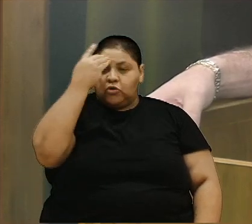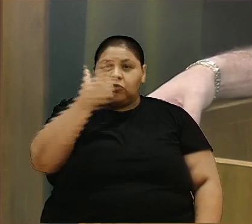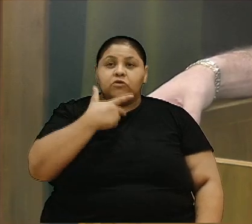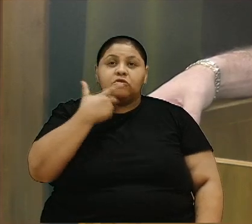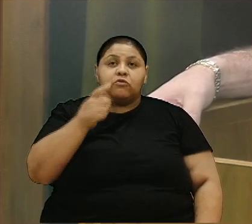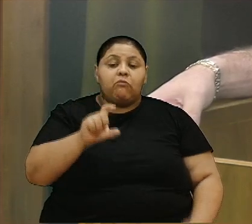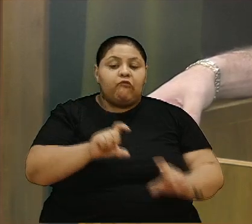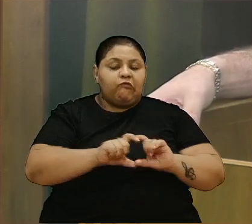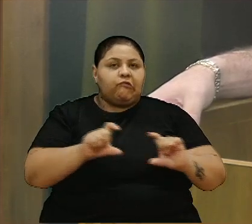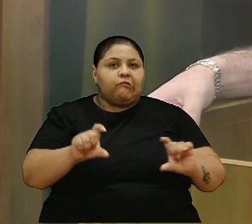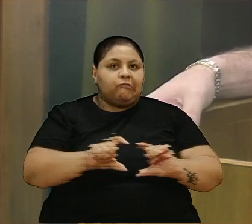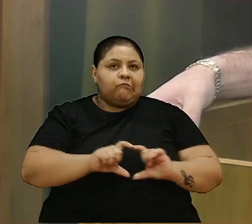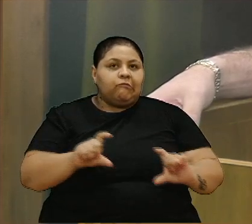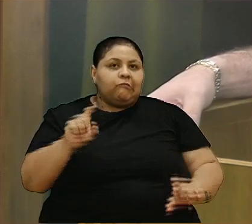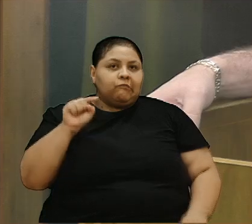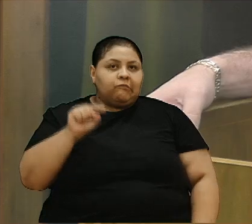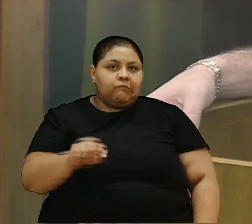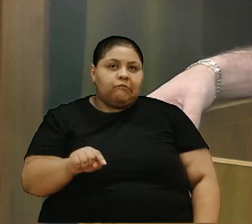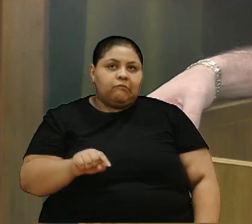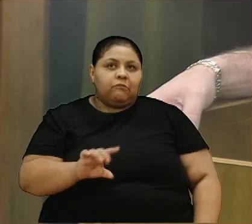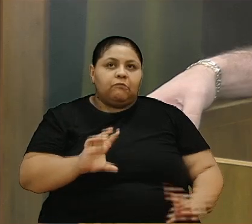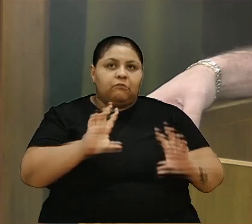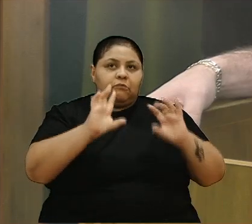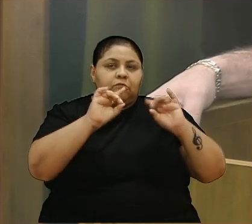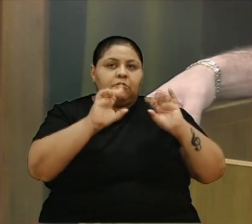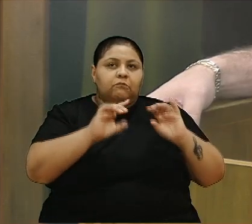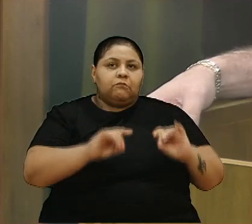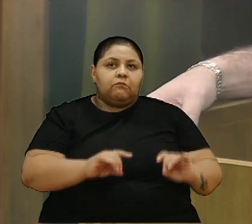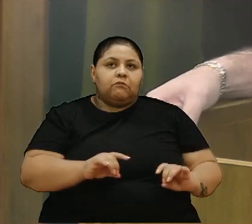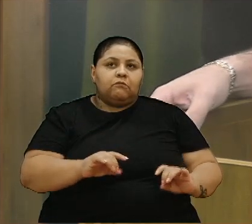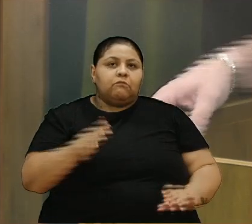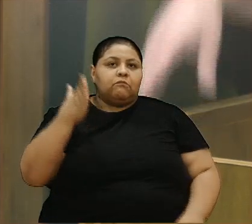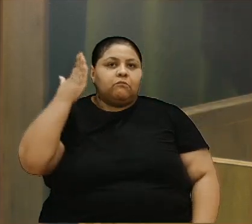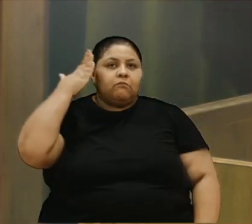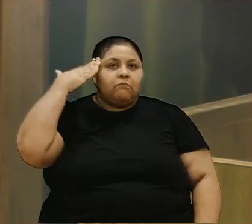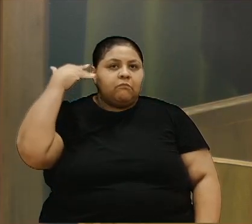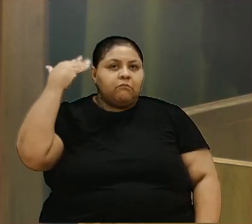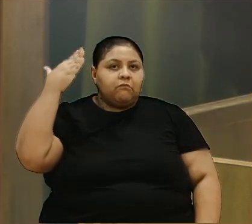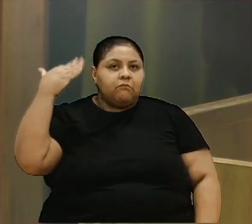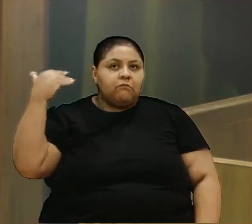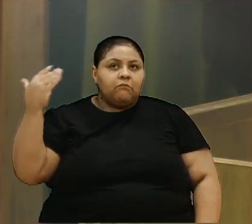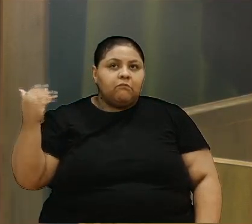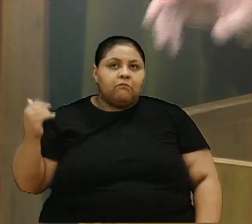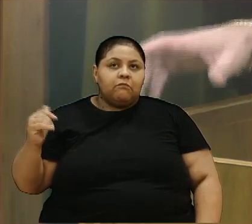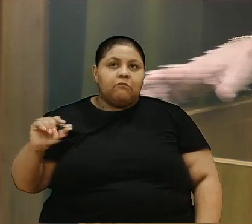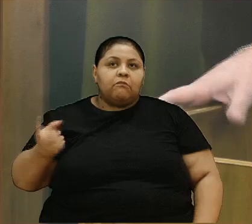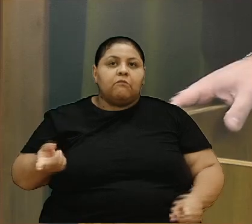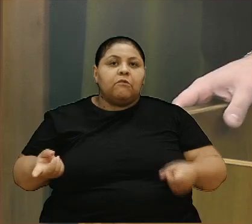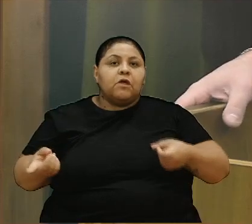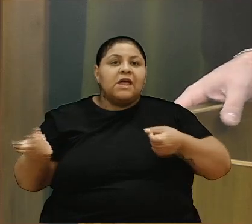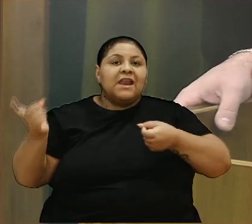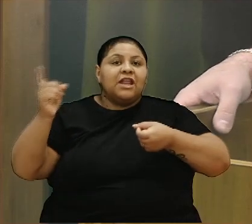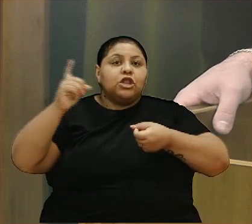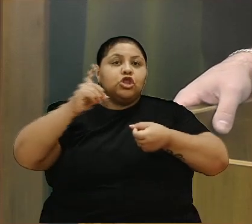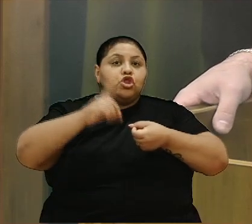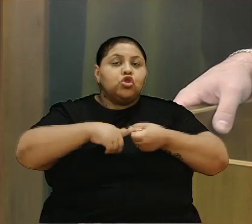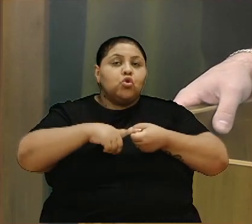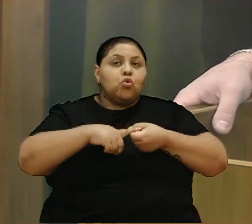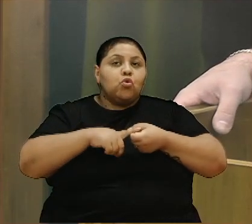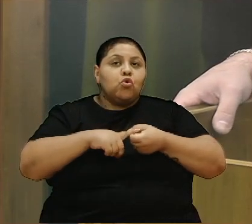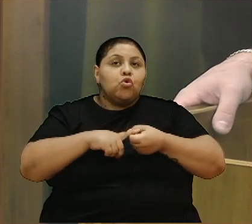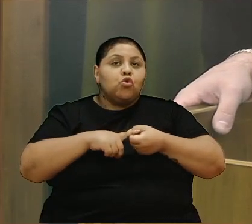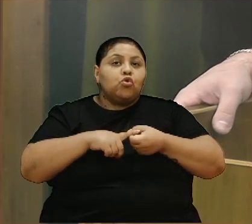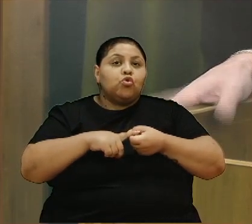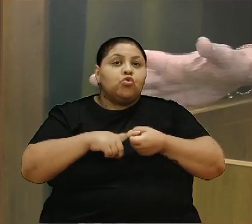umas frases aqui, em especial do famoso retorno à cena ao crime do presidente